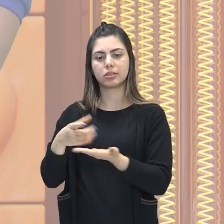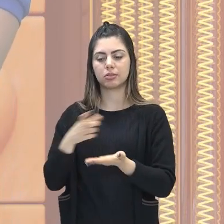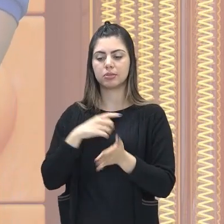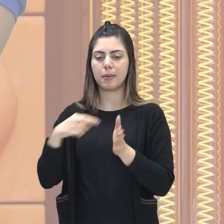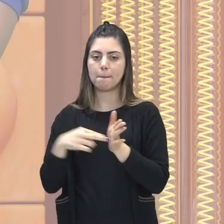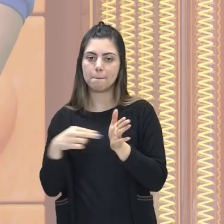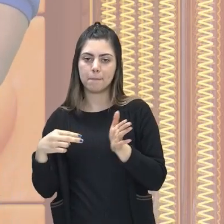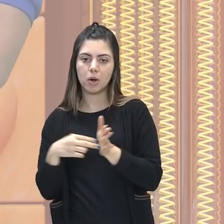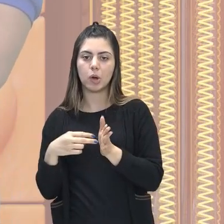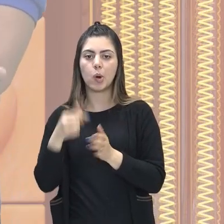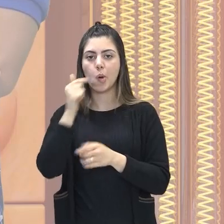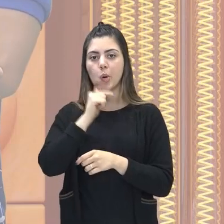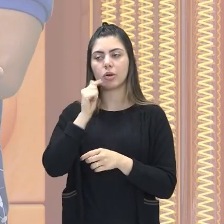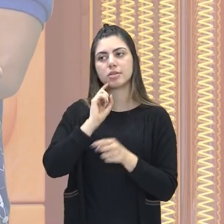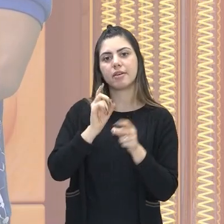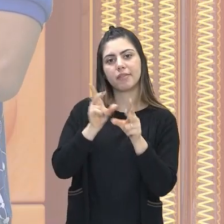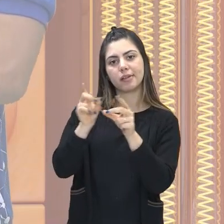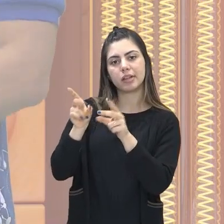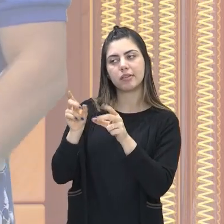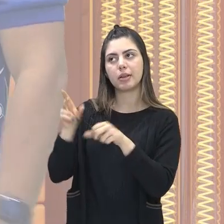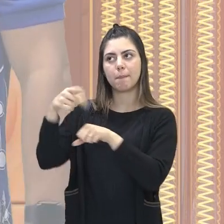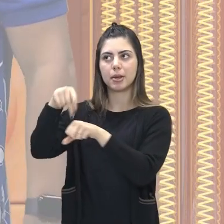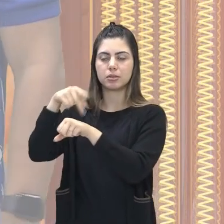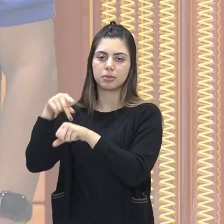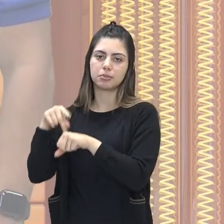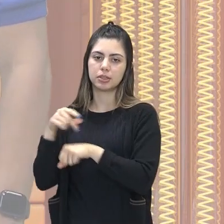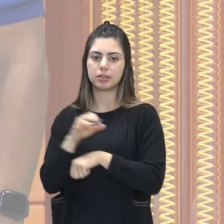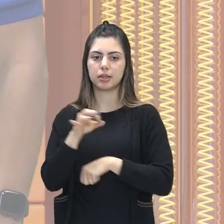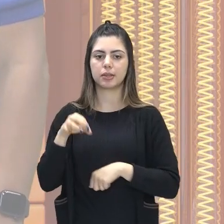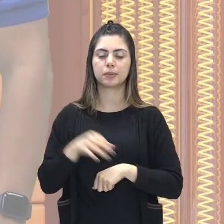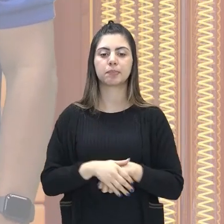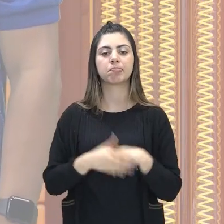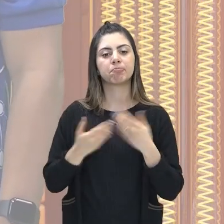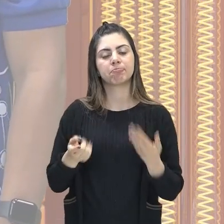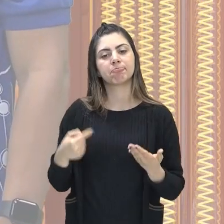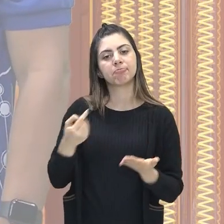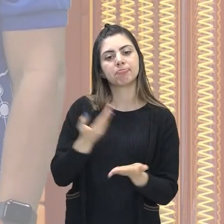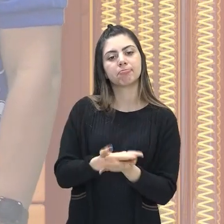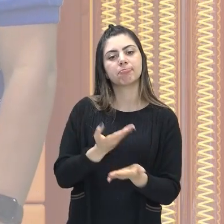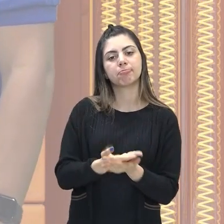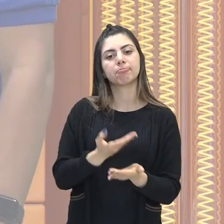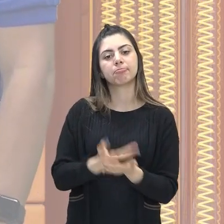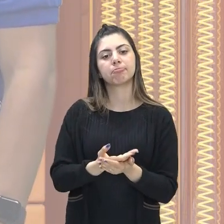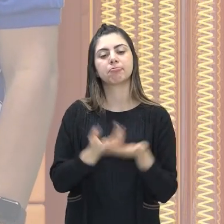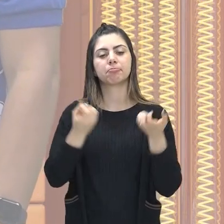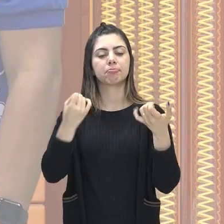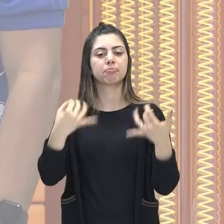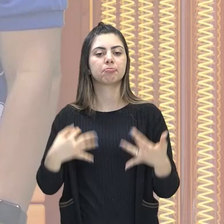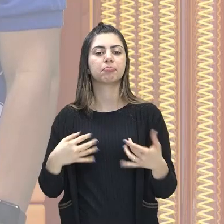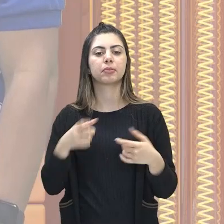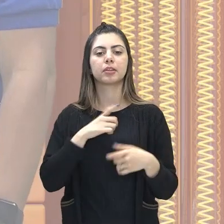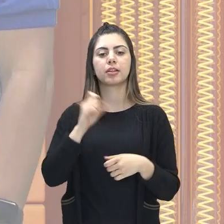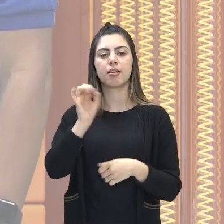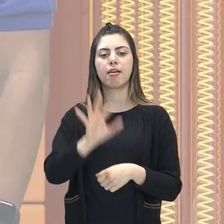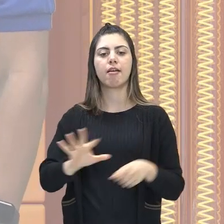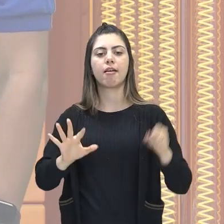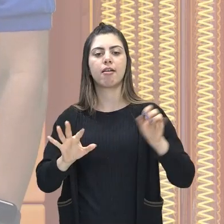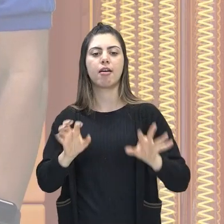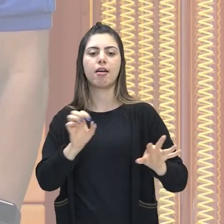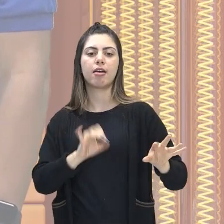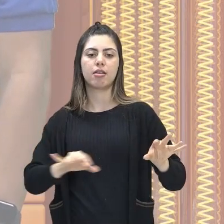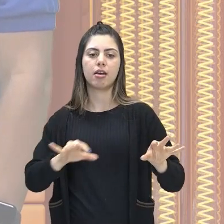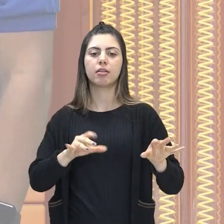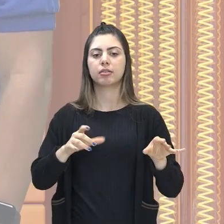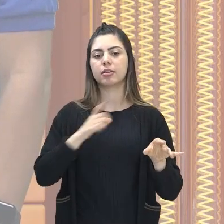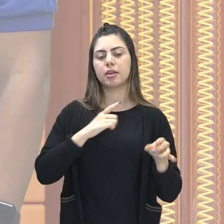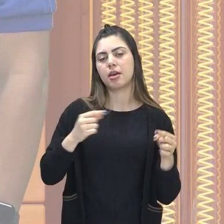poder chegar, para poder ir embora para outros países, né? Quando a gente fala aqui, né? Essas outras áreas aqui são mais para mercado